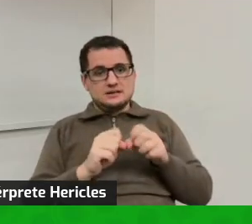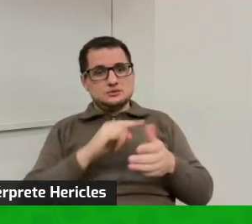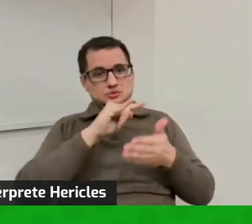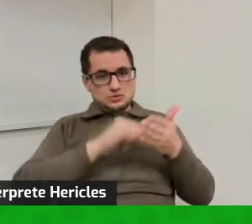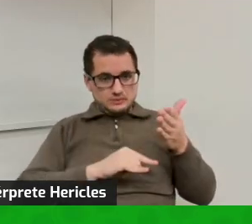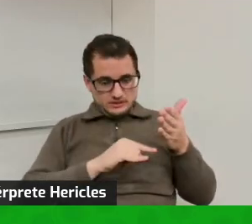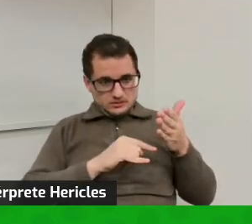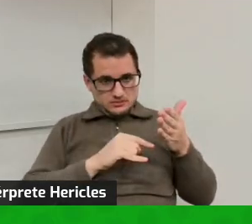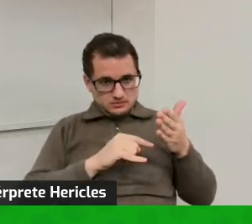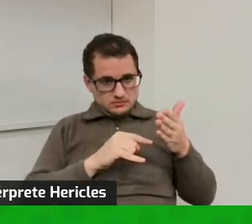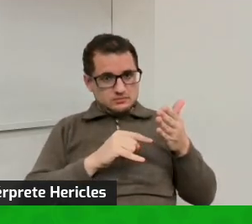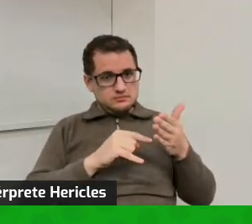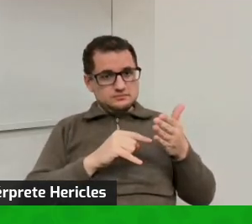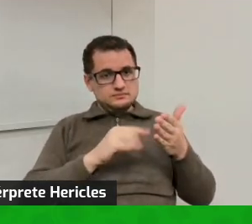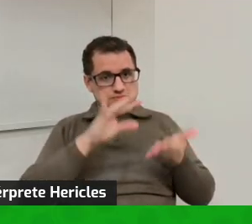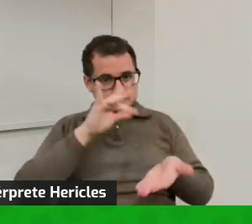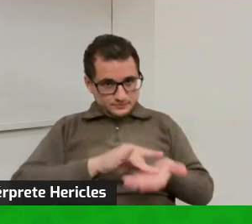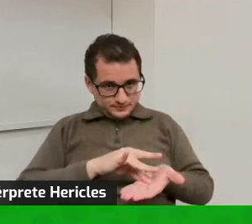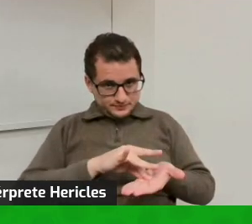sua carta.